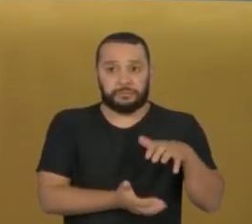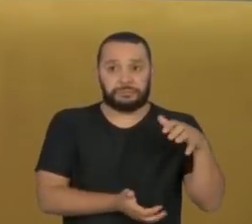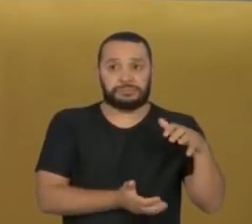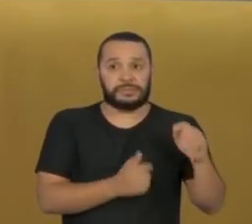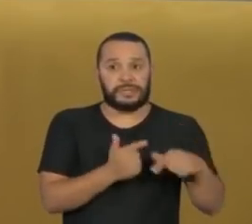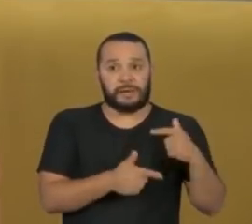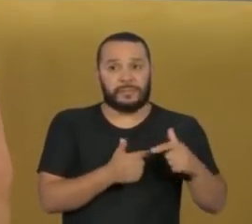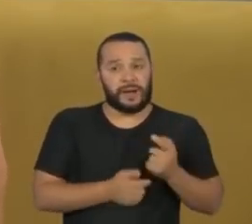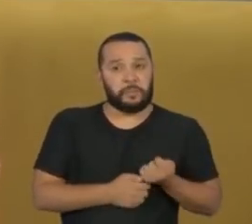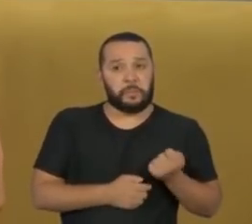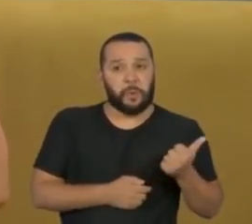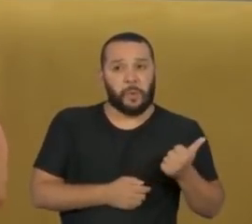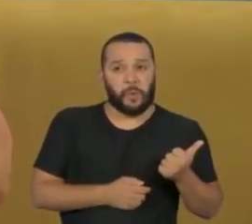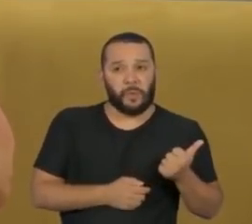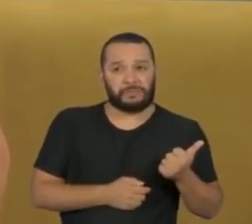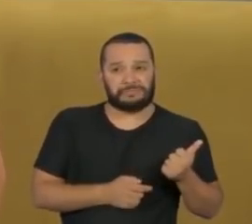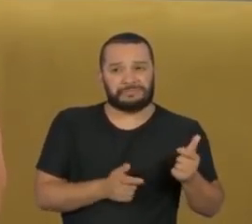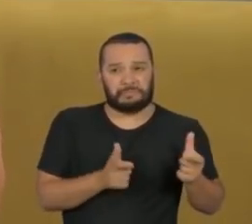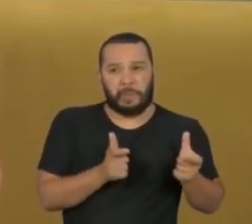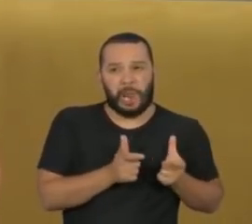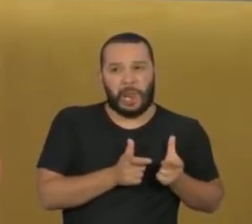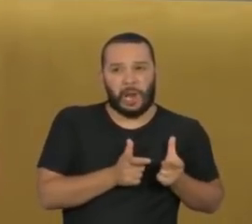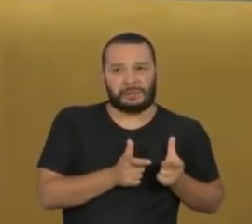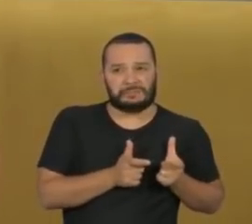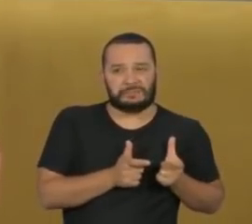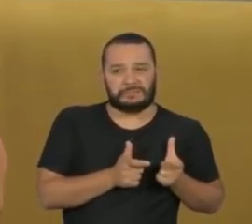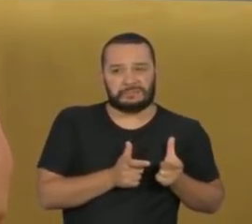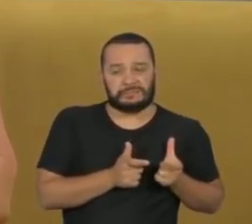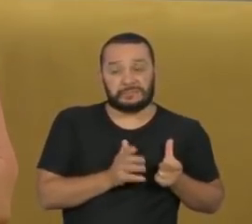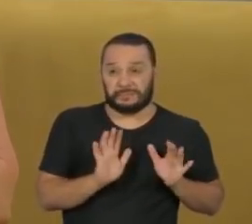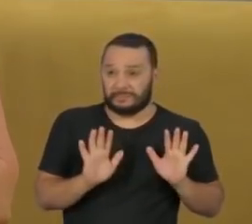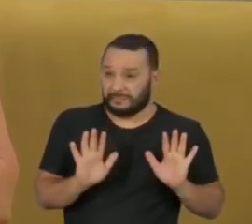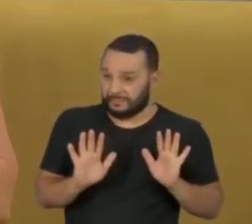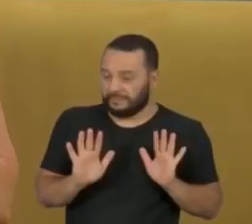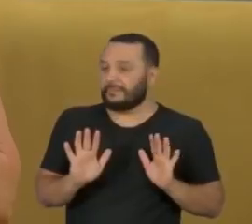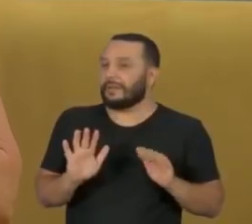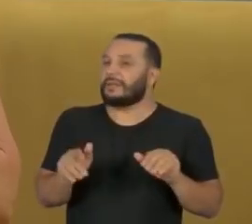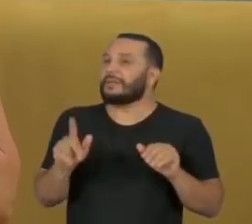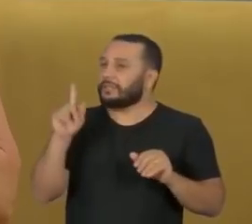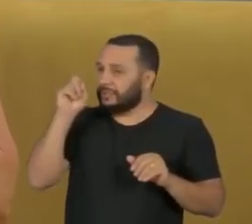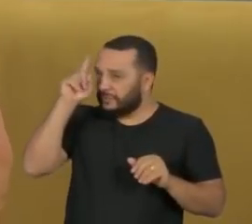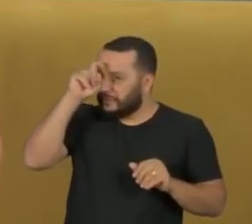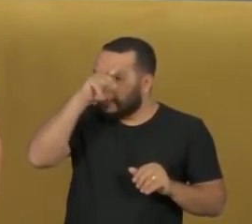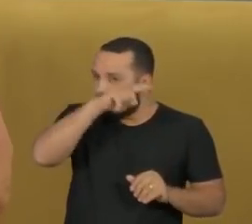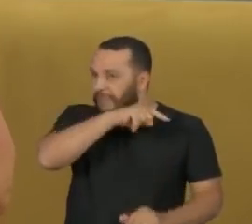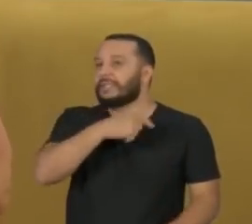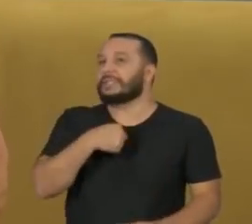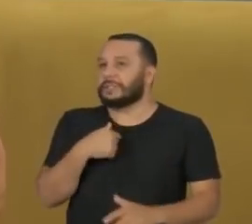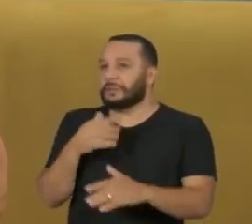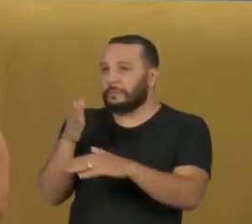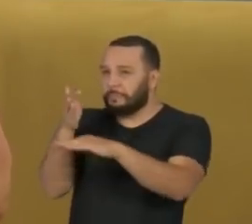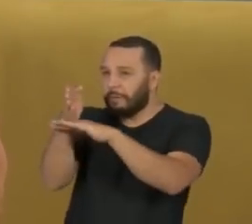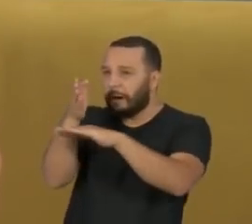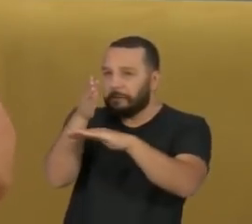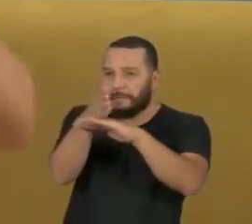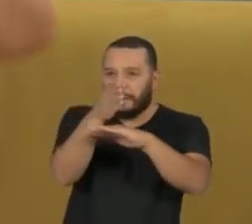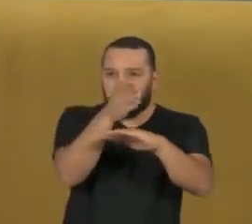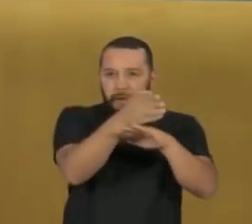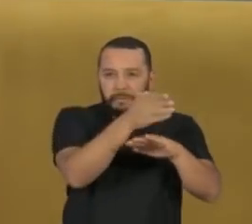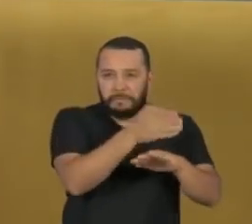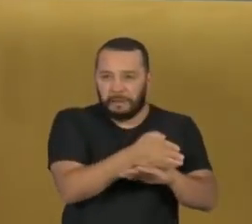Com isso, qualquer dificuldade de deslocamento, qualquer complicação em termos